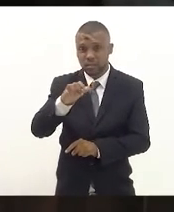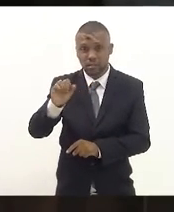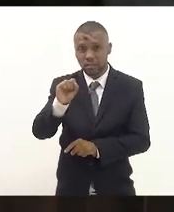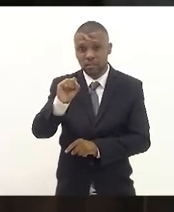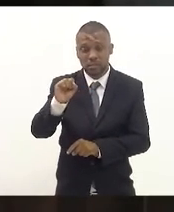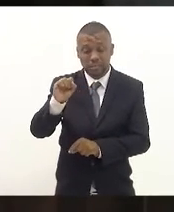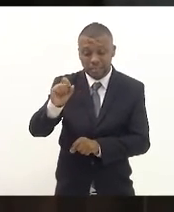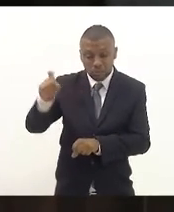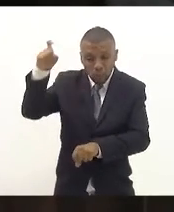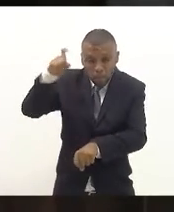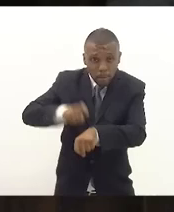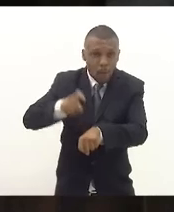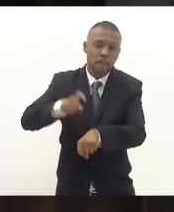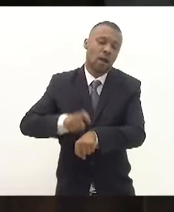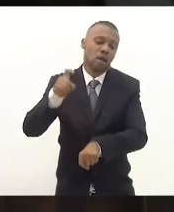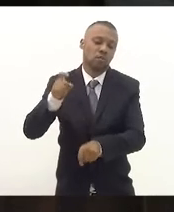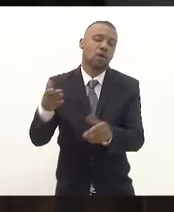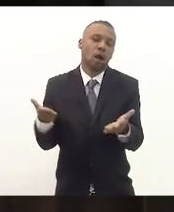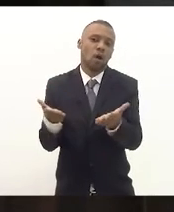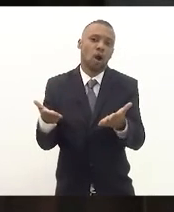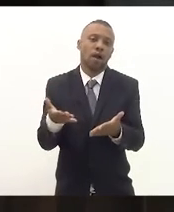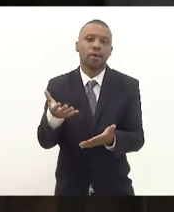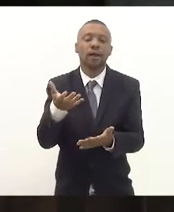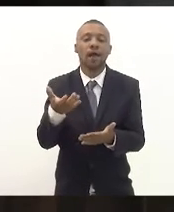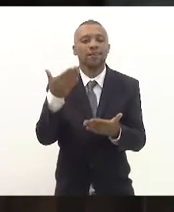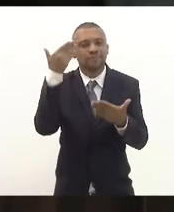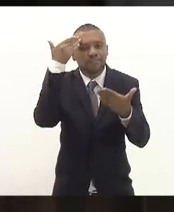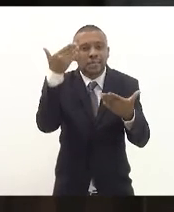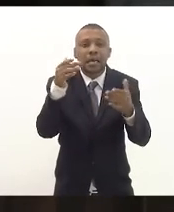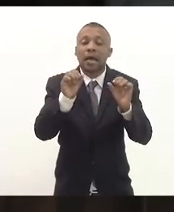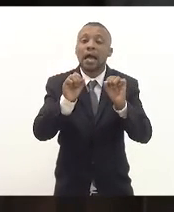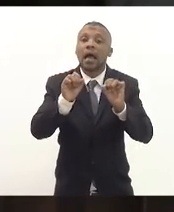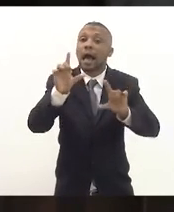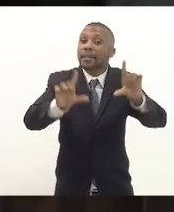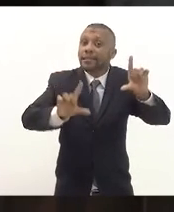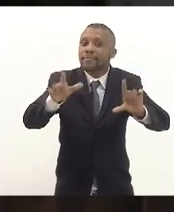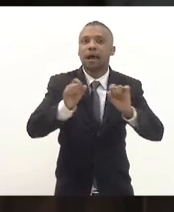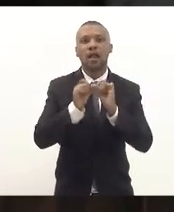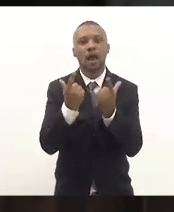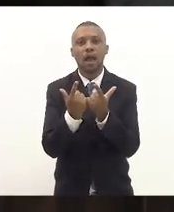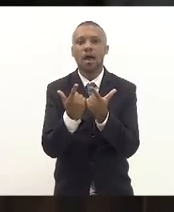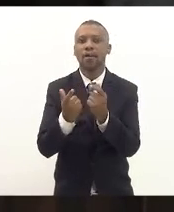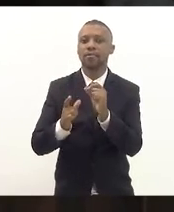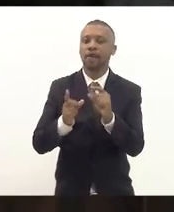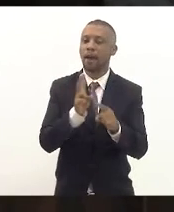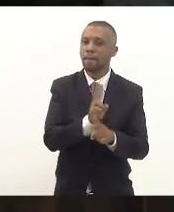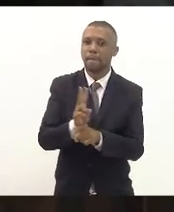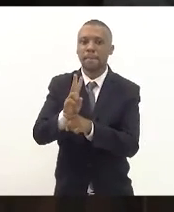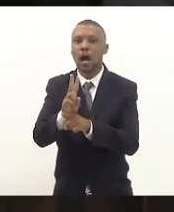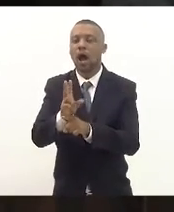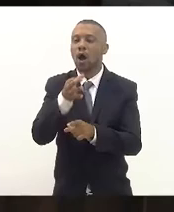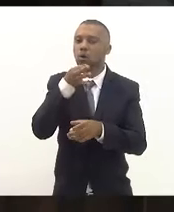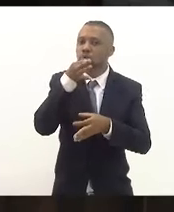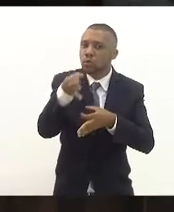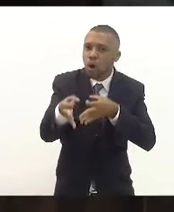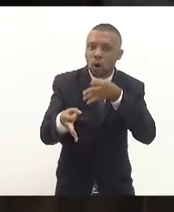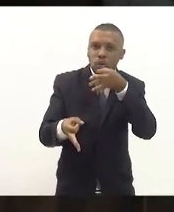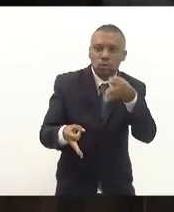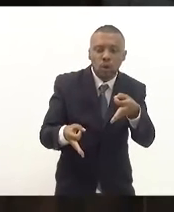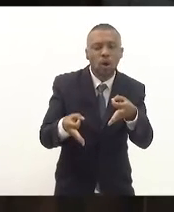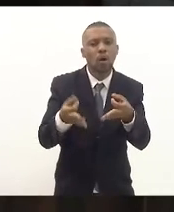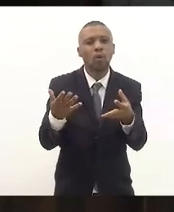da primeira hora quero agradecer toda a TV alerj agradecer Os seguranças a parte de som a